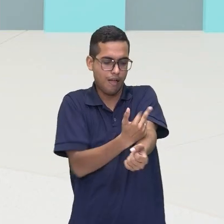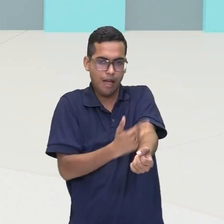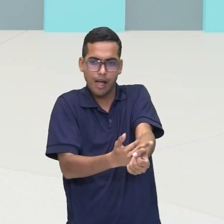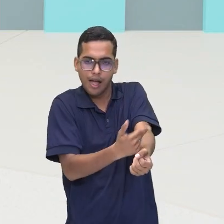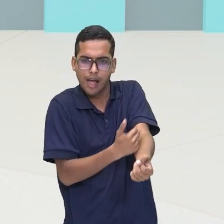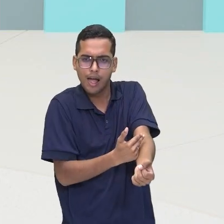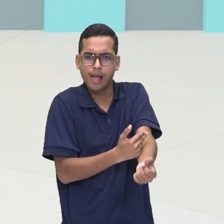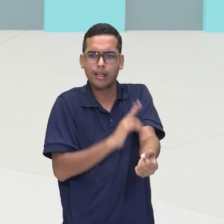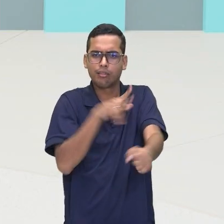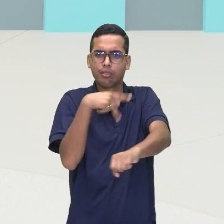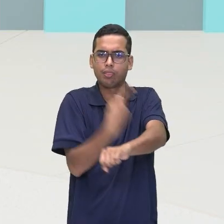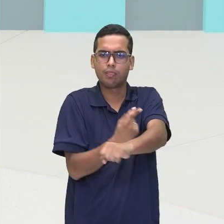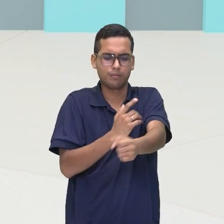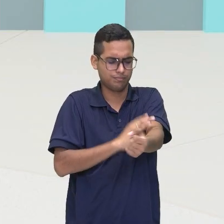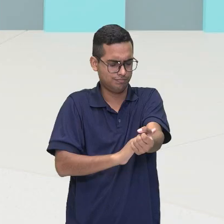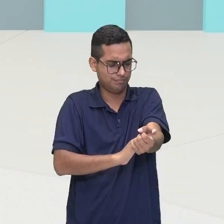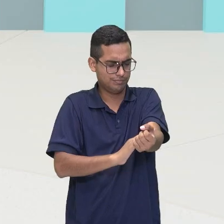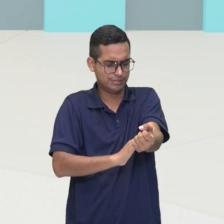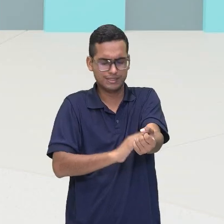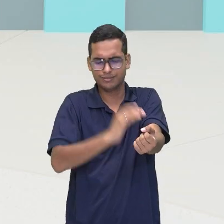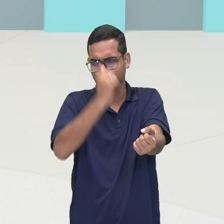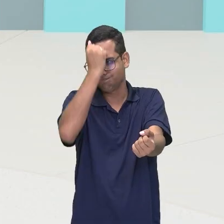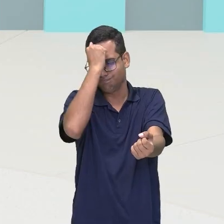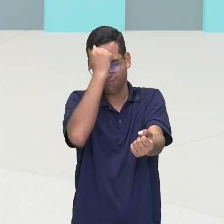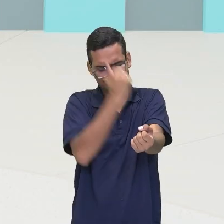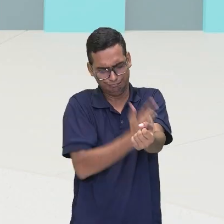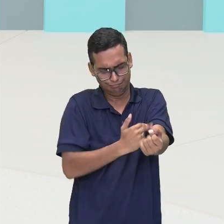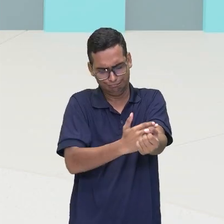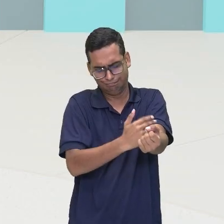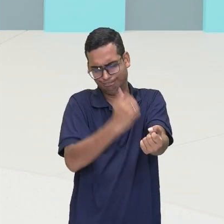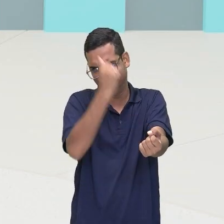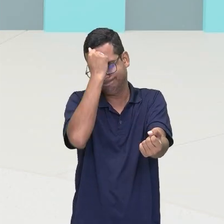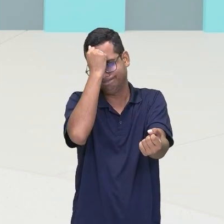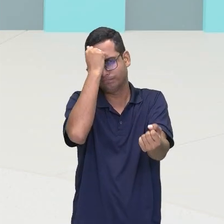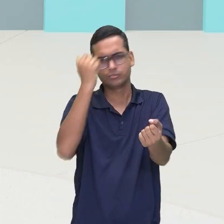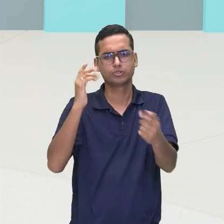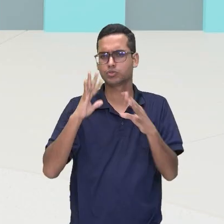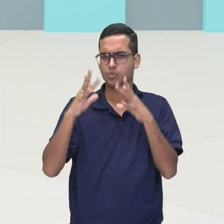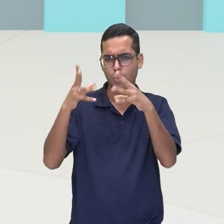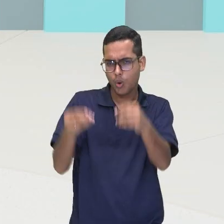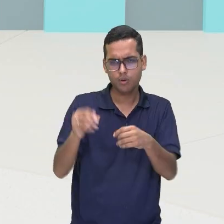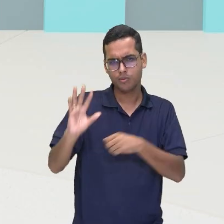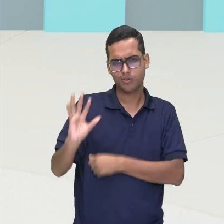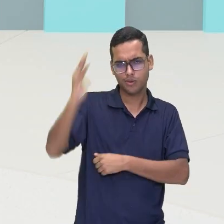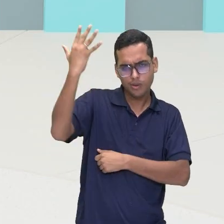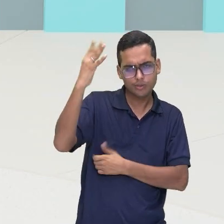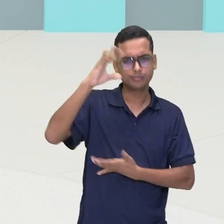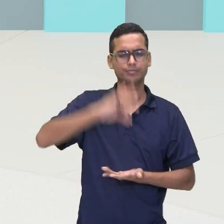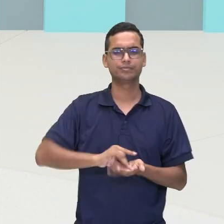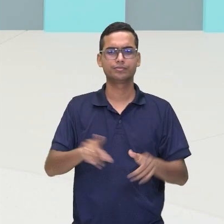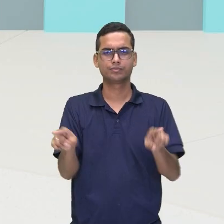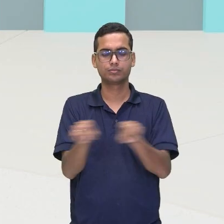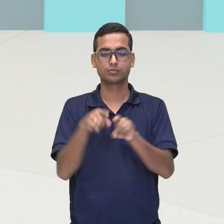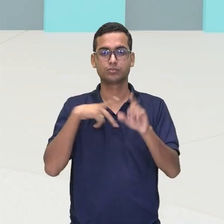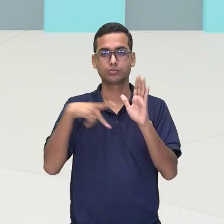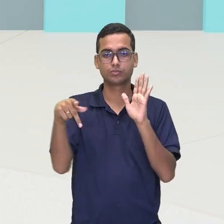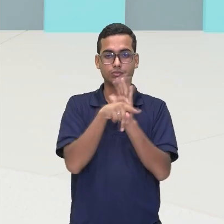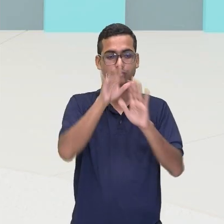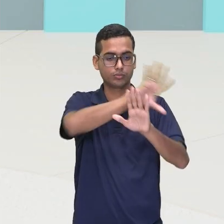arrependeu. Tudo vai ter um porquê, uma razão para. São os símbolos,